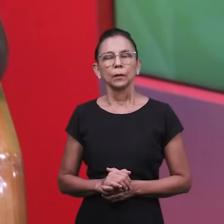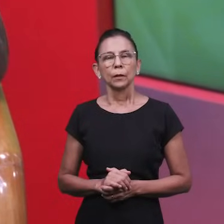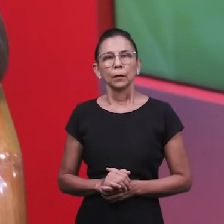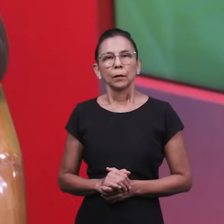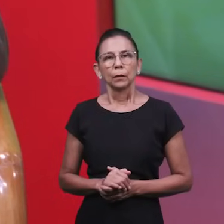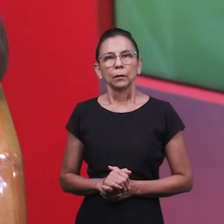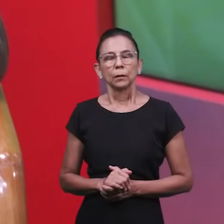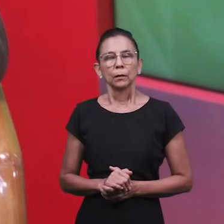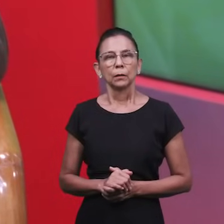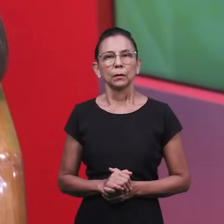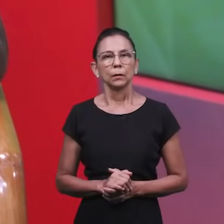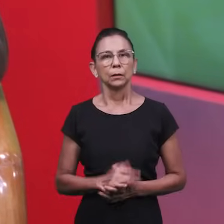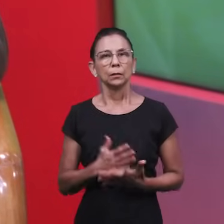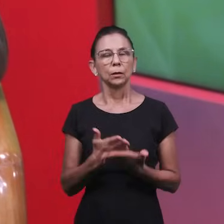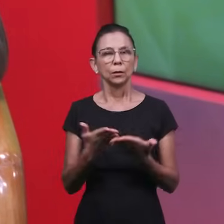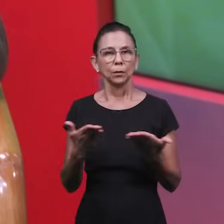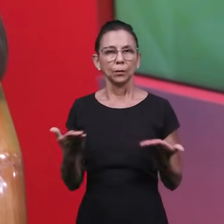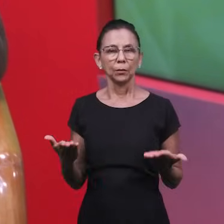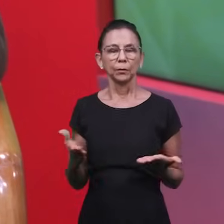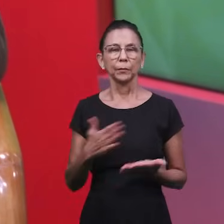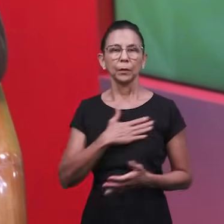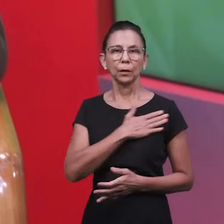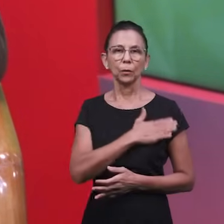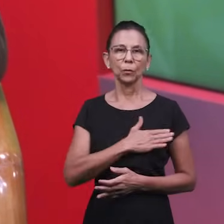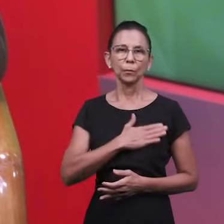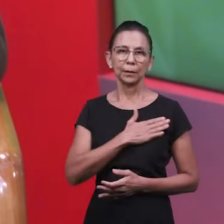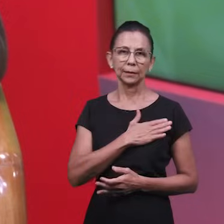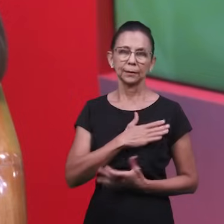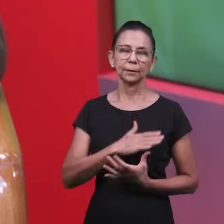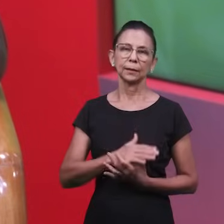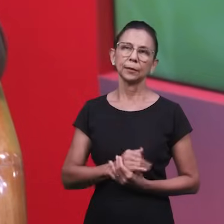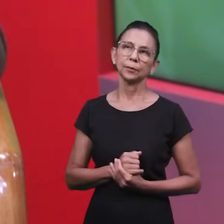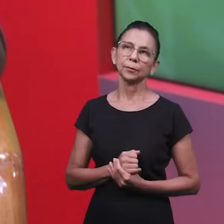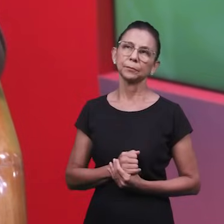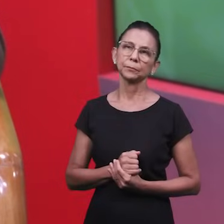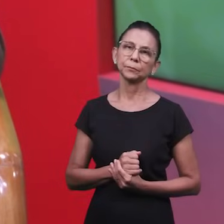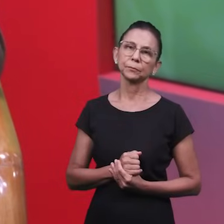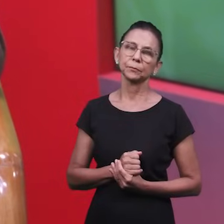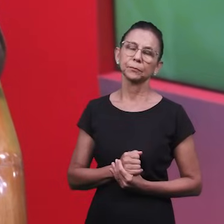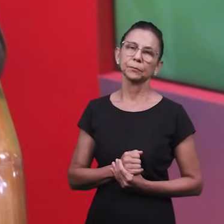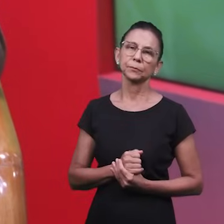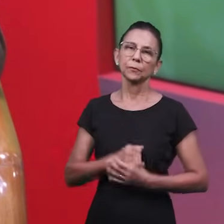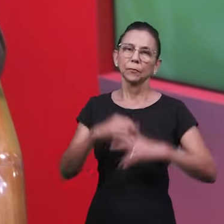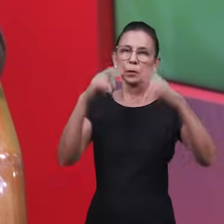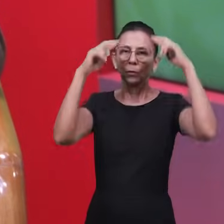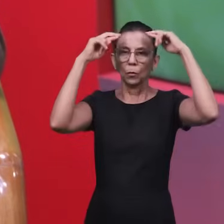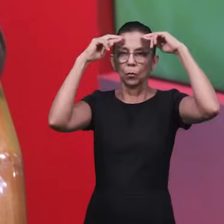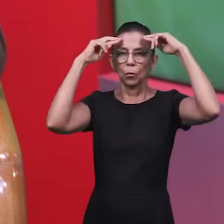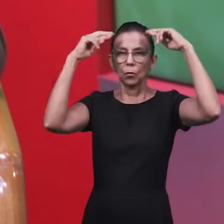é um privilégio, é uma honra, não merecemos,